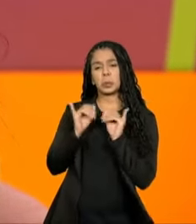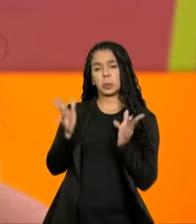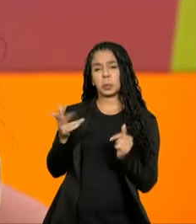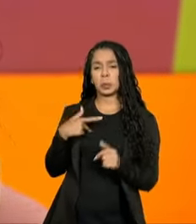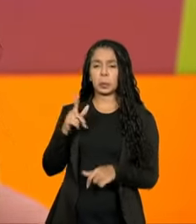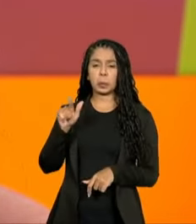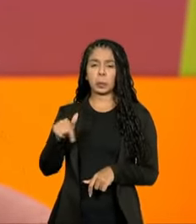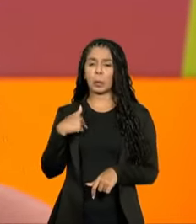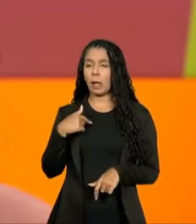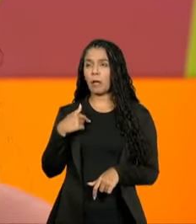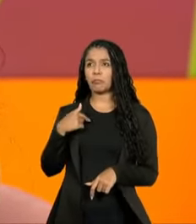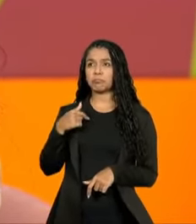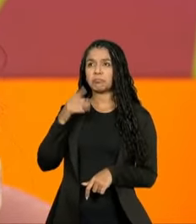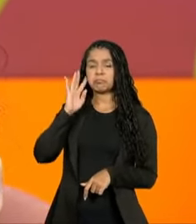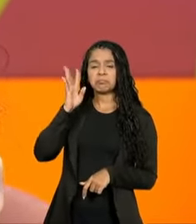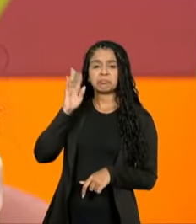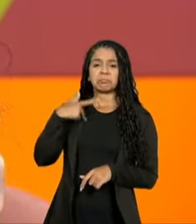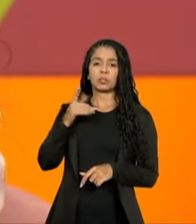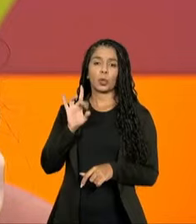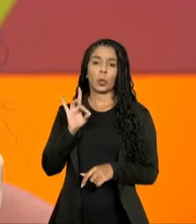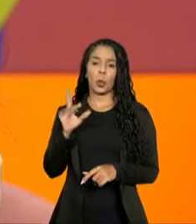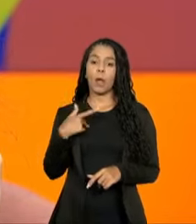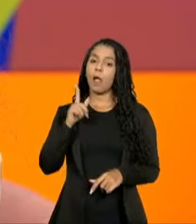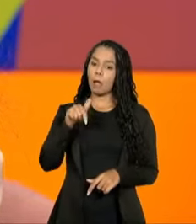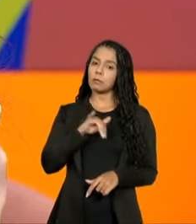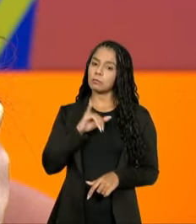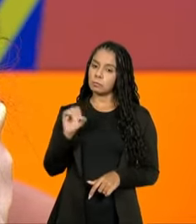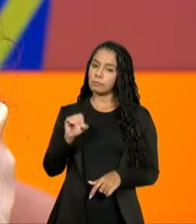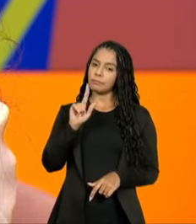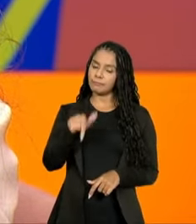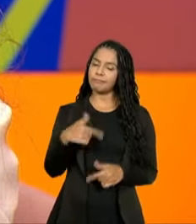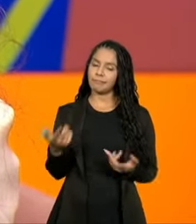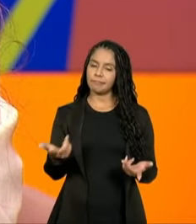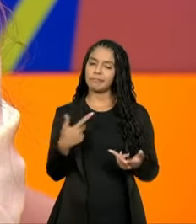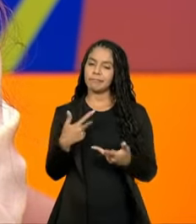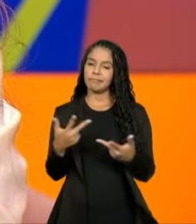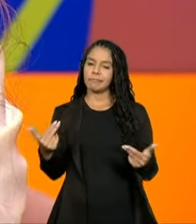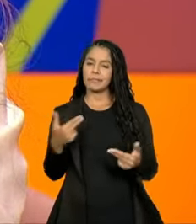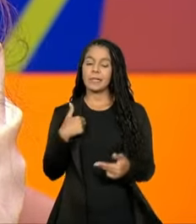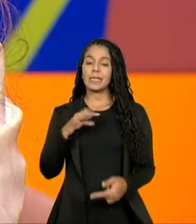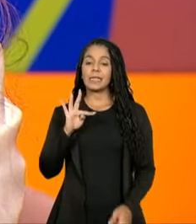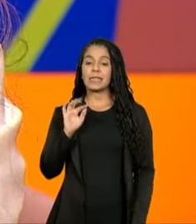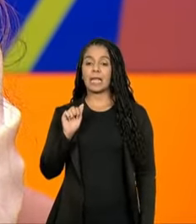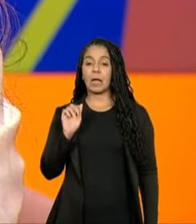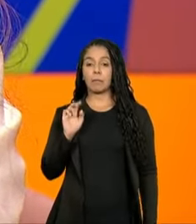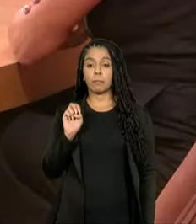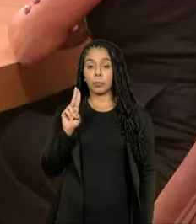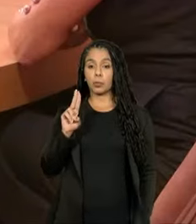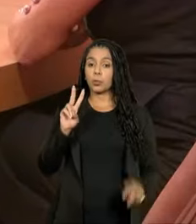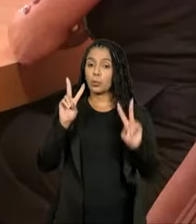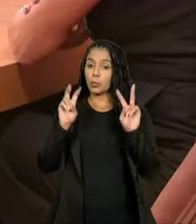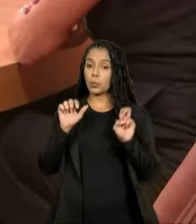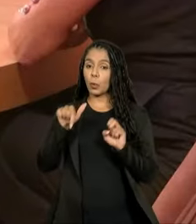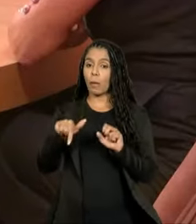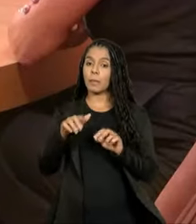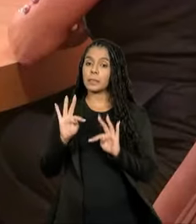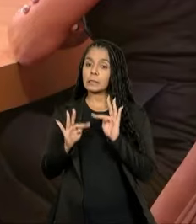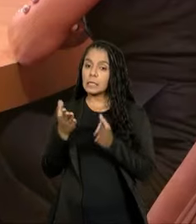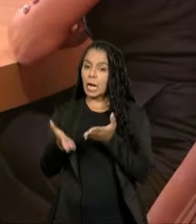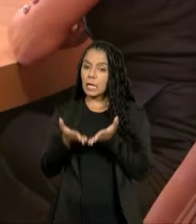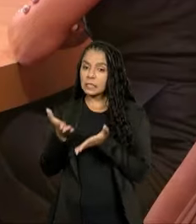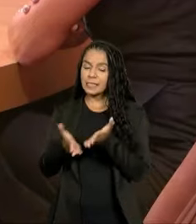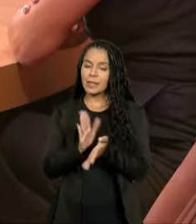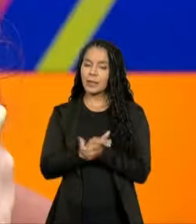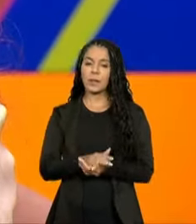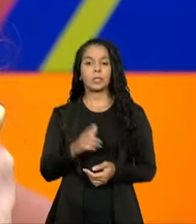uma frivolidade envolvida. Então, eu acho que vem daí um pouco, na verdade, o tabu em relação a esses tratamentos, porque a gente tem dificuldade de